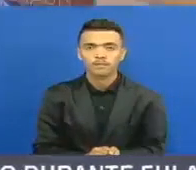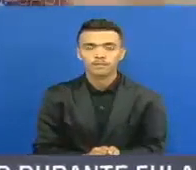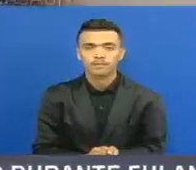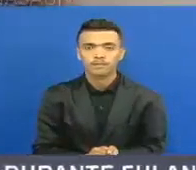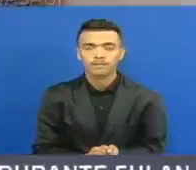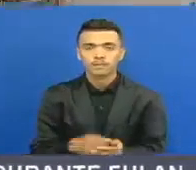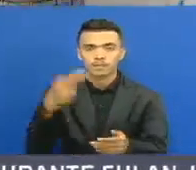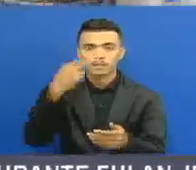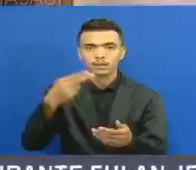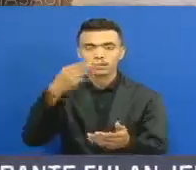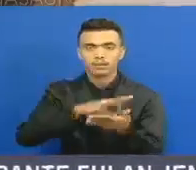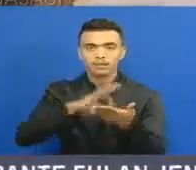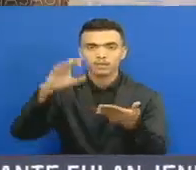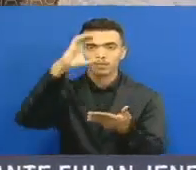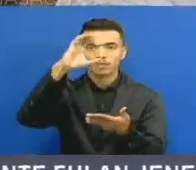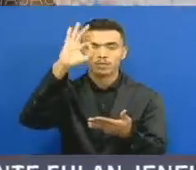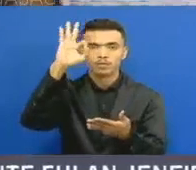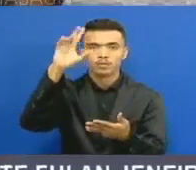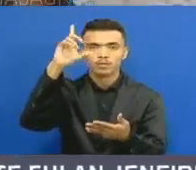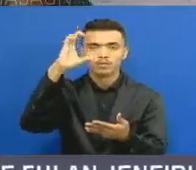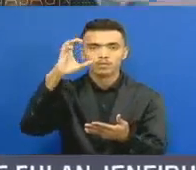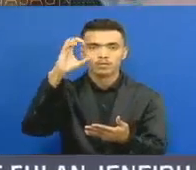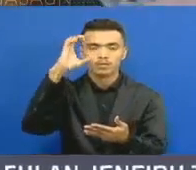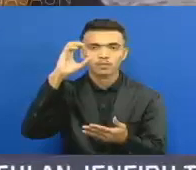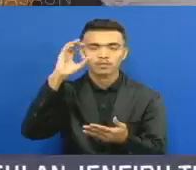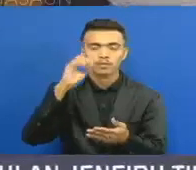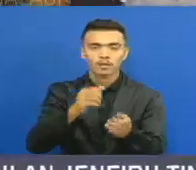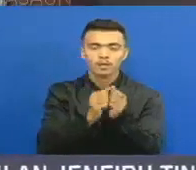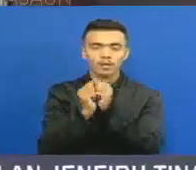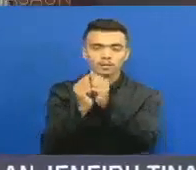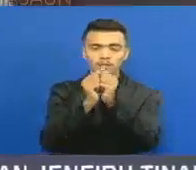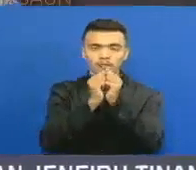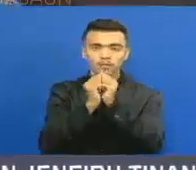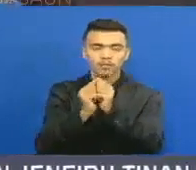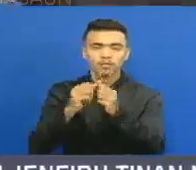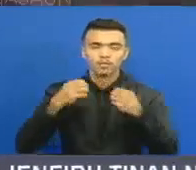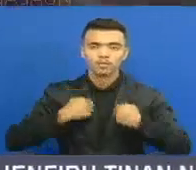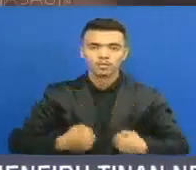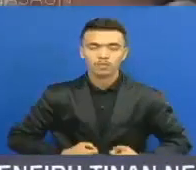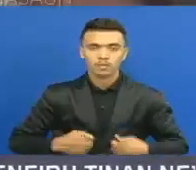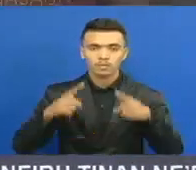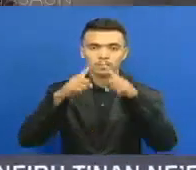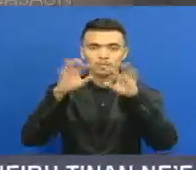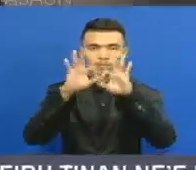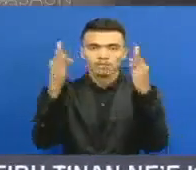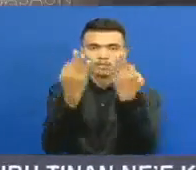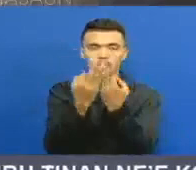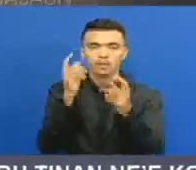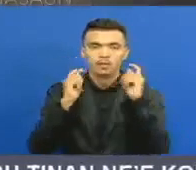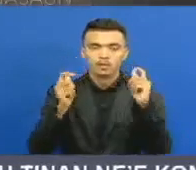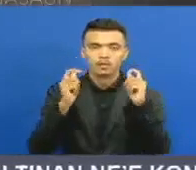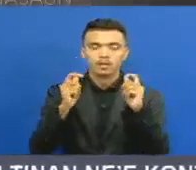Quinta fira semana ne Community Health Facilitator Child Fund ha mutu ko promasaun saudi ba familia te tu vacina no sukat